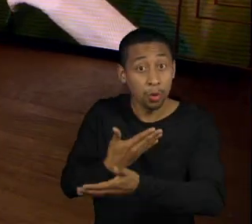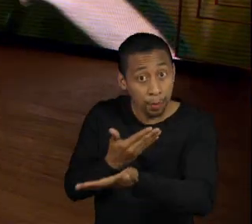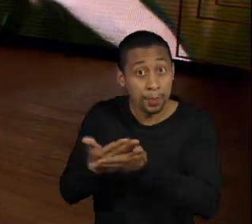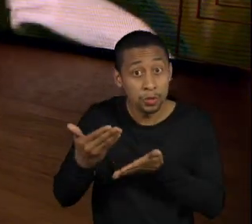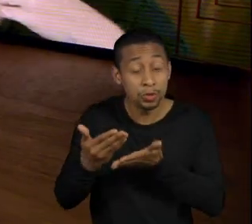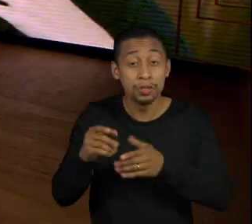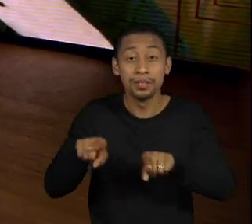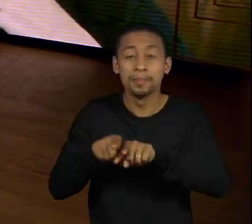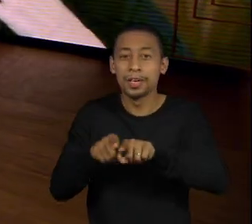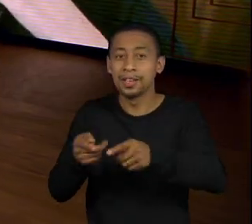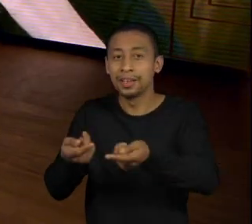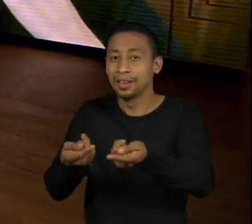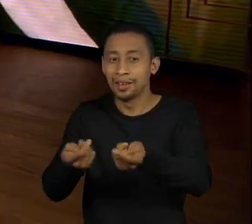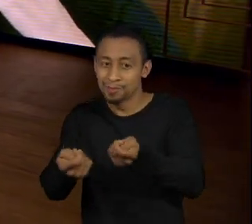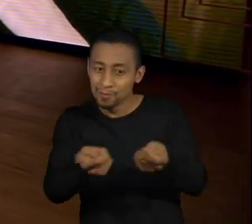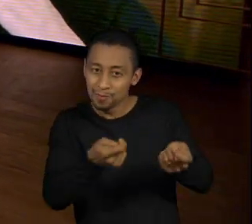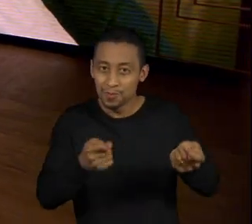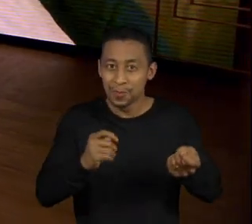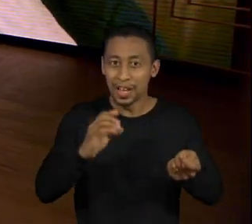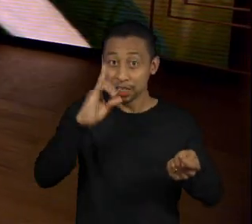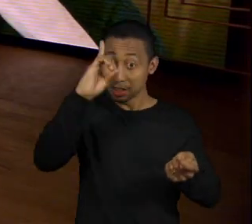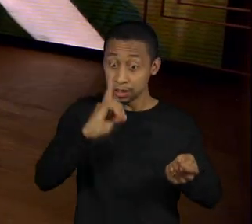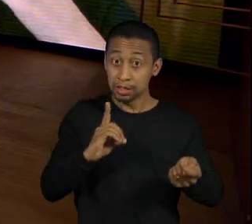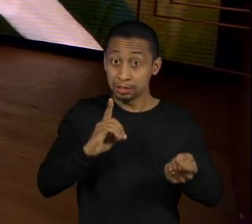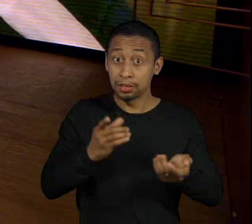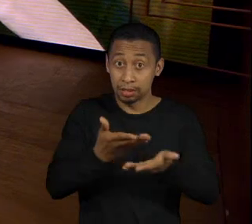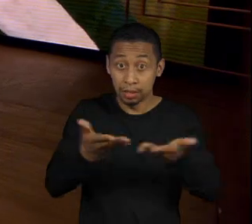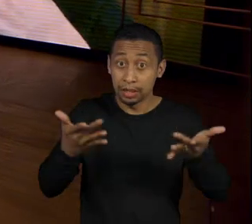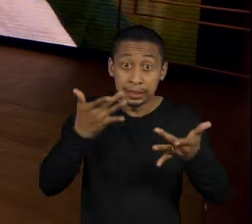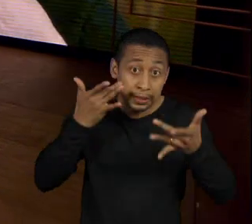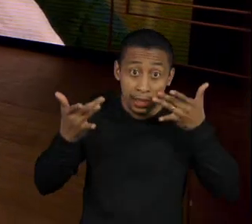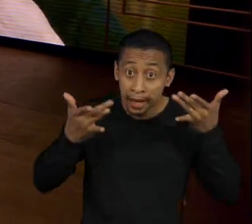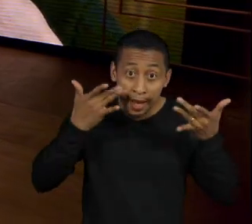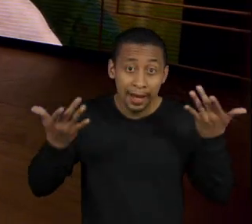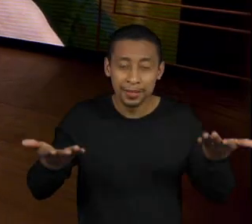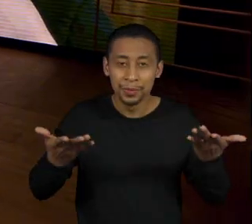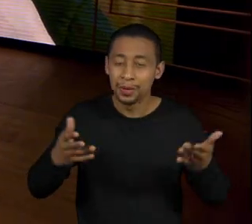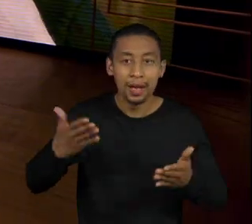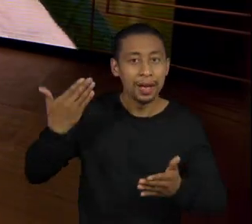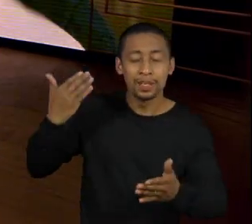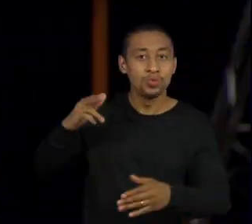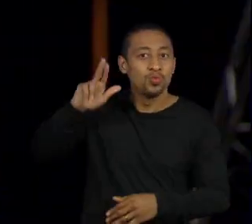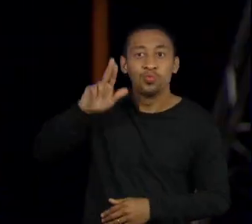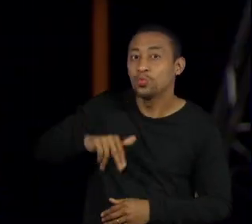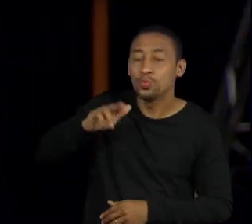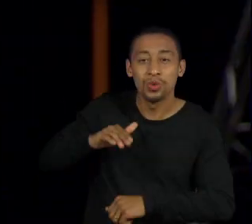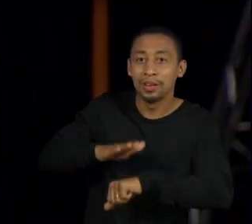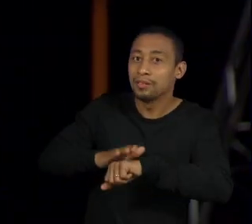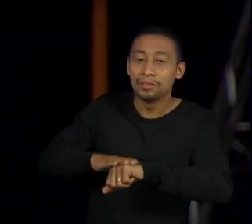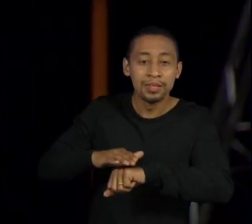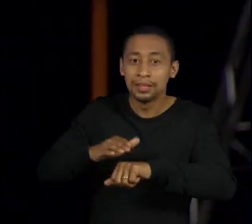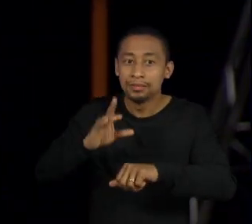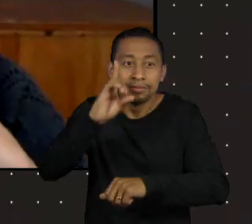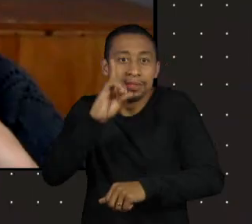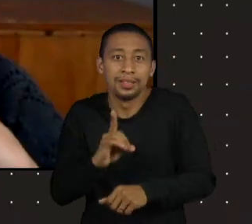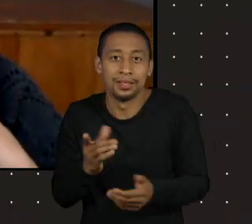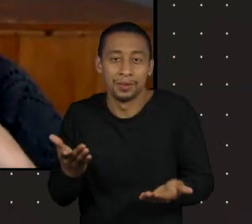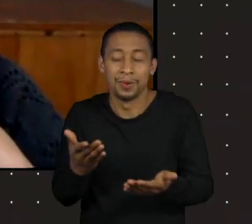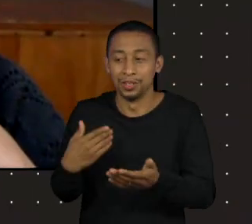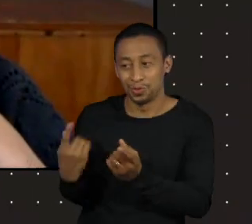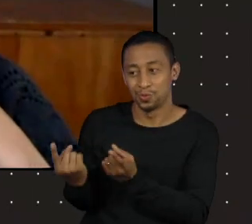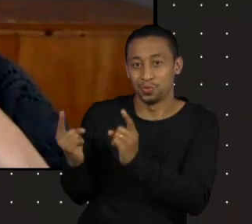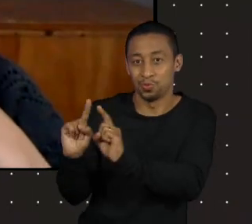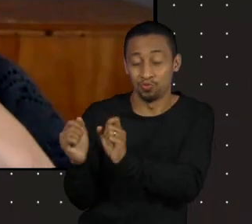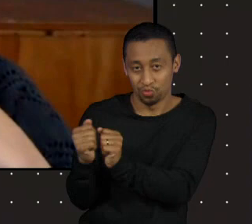também, foi uma coisa que eu comecei a fazer com a Cíntia aqui em São Paulo, que foi dirigir teatro. Eu nunca tinha dirigido, a gente dirigiu 2 espetáculos juntas.